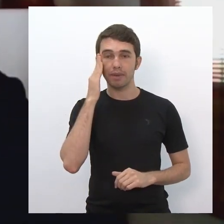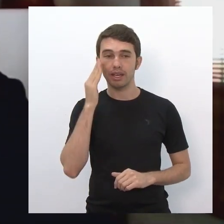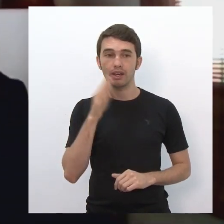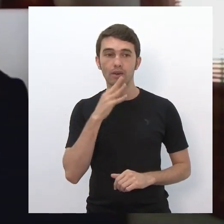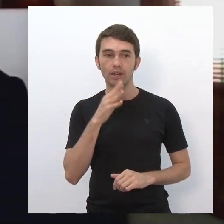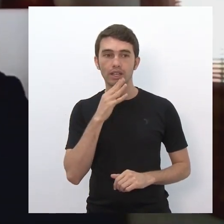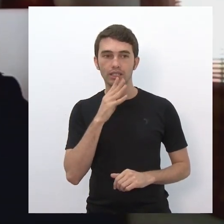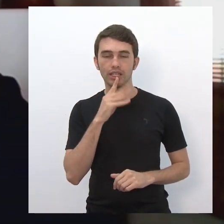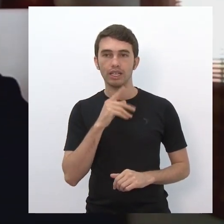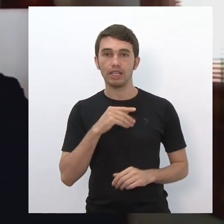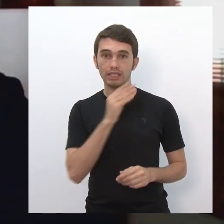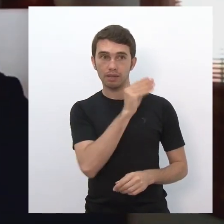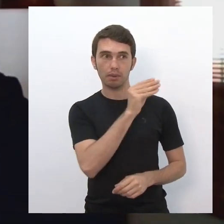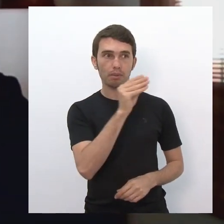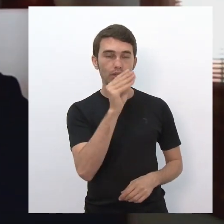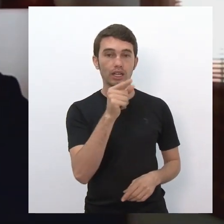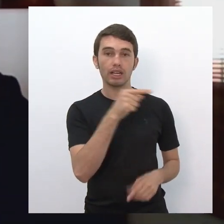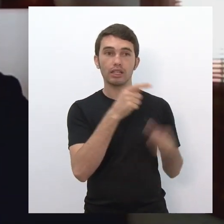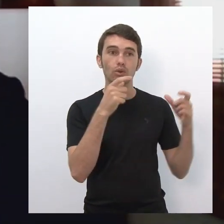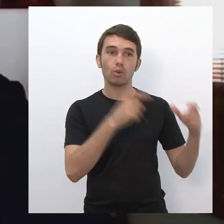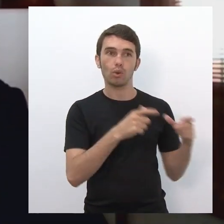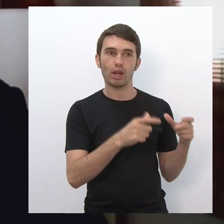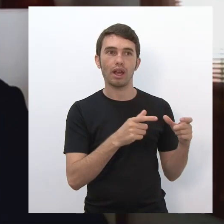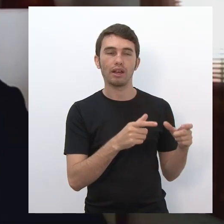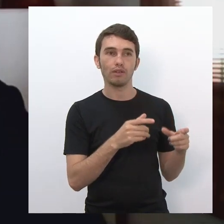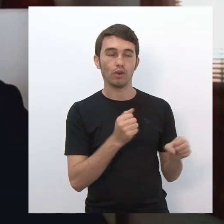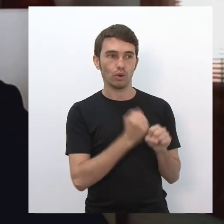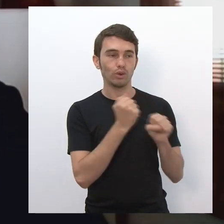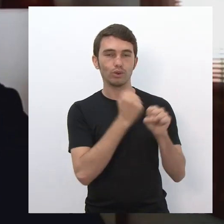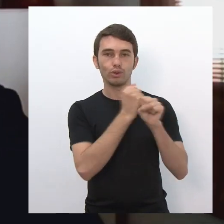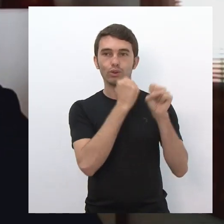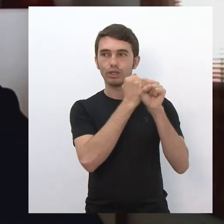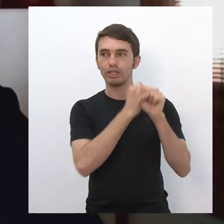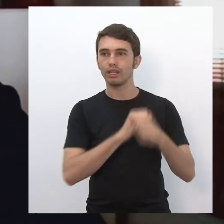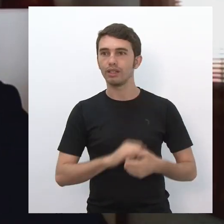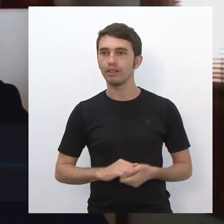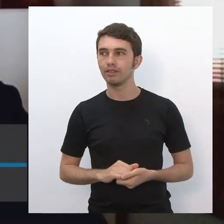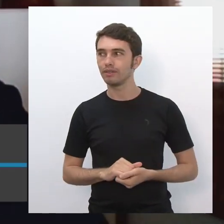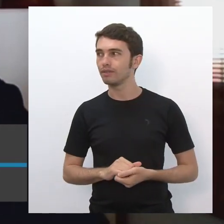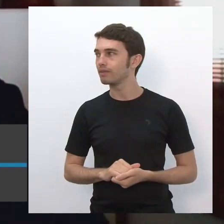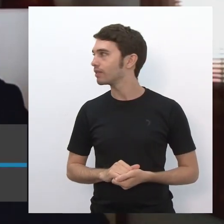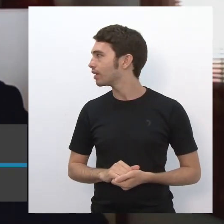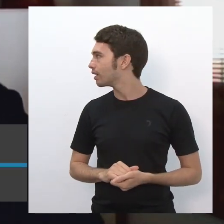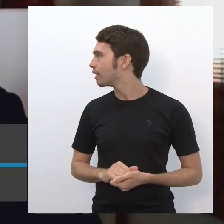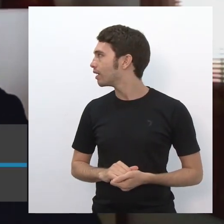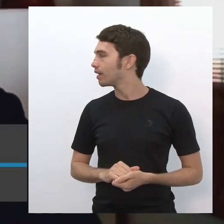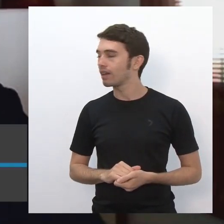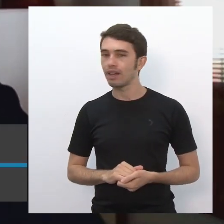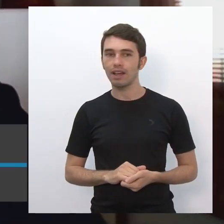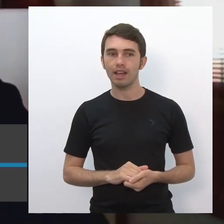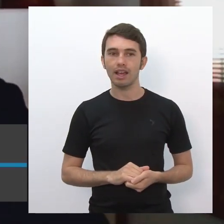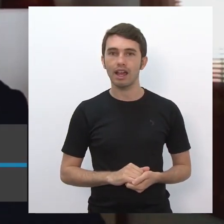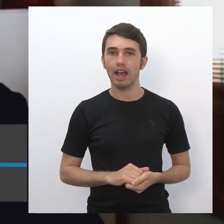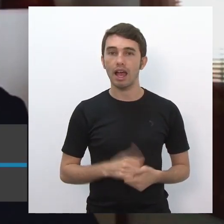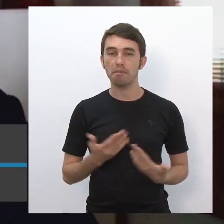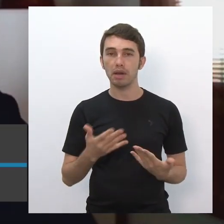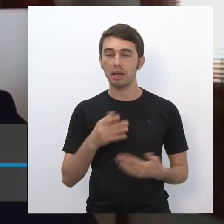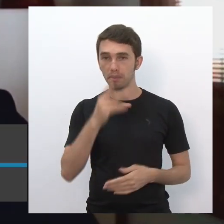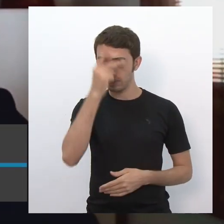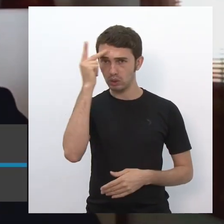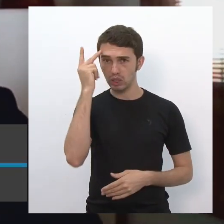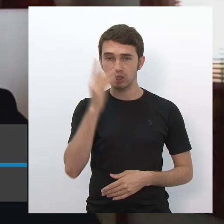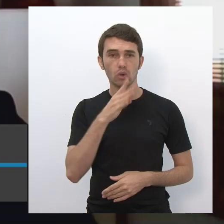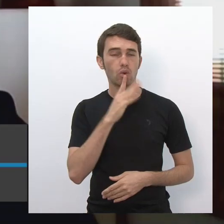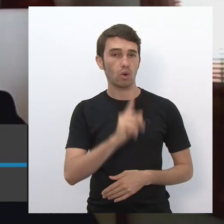do local onde ela foi construída, né? Fiquei encantada com a biblioteca. Para quem não conhece, vale a